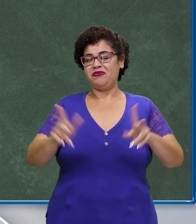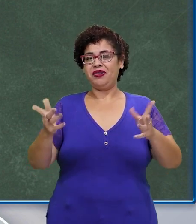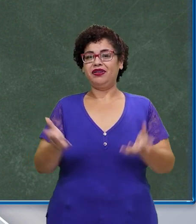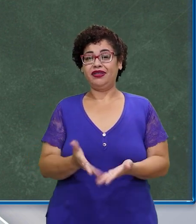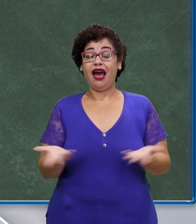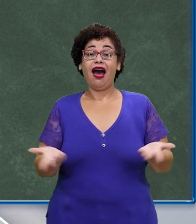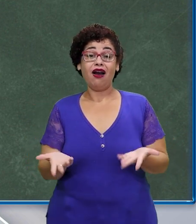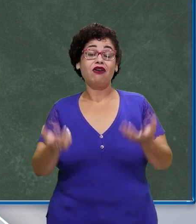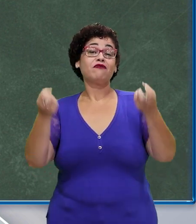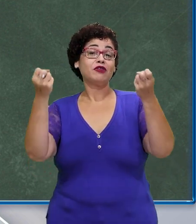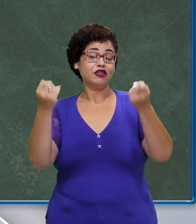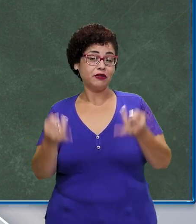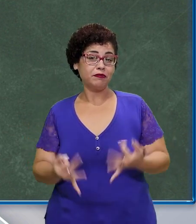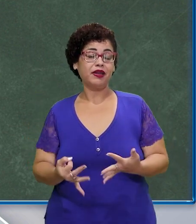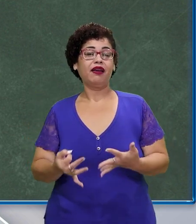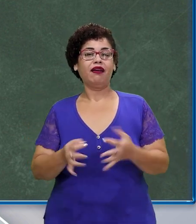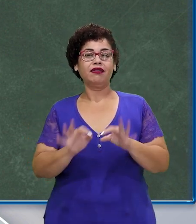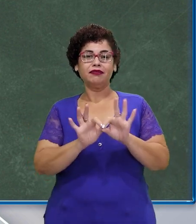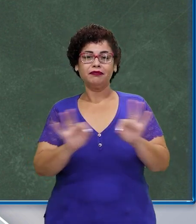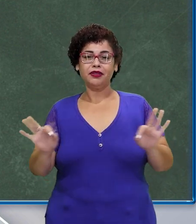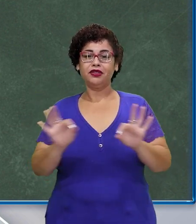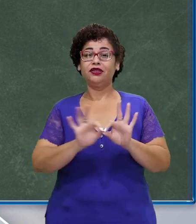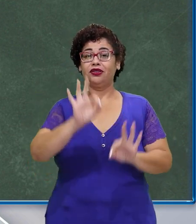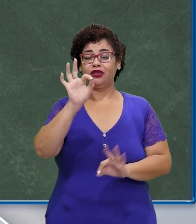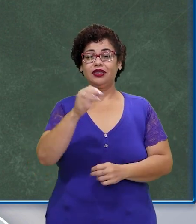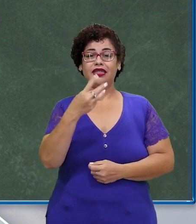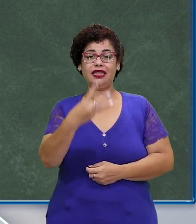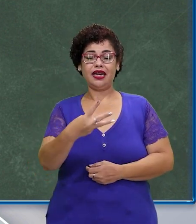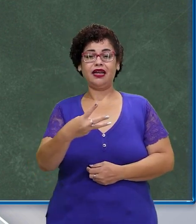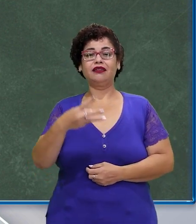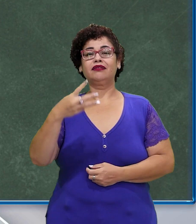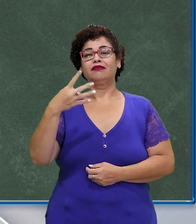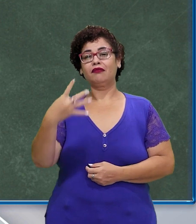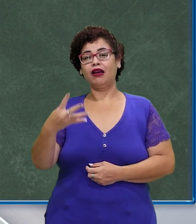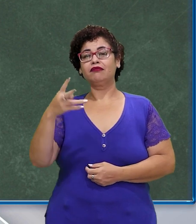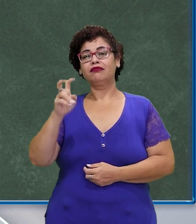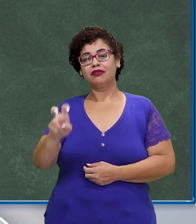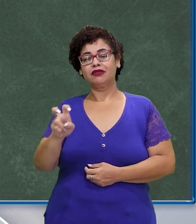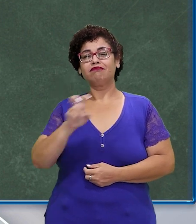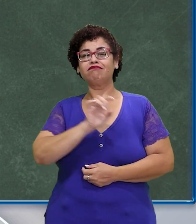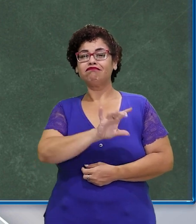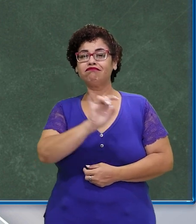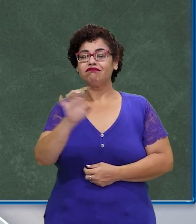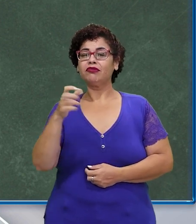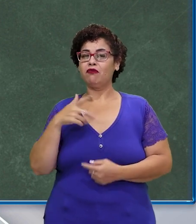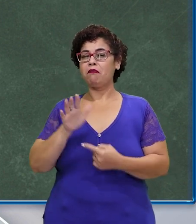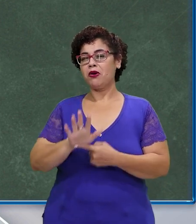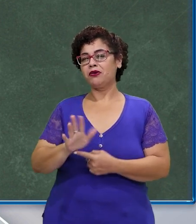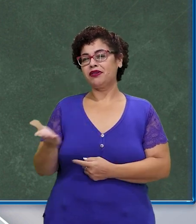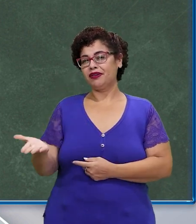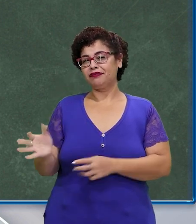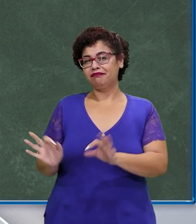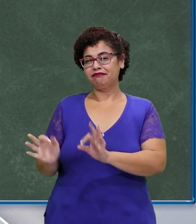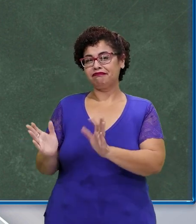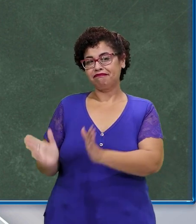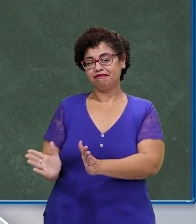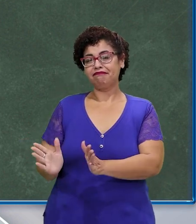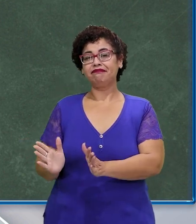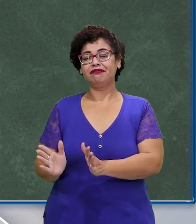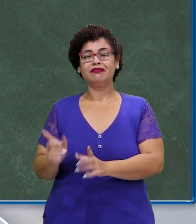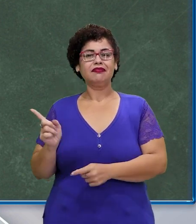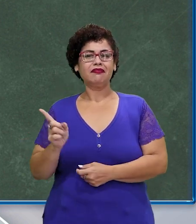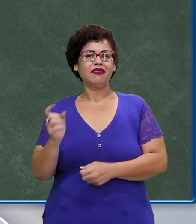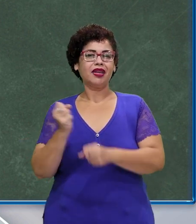vou explicar as medidas 3, 4, 5. Aqui está um esquadro que eu vou deixar ele aqui no cantinho. O que que